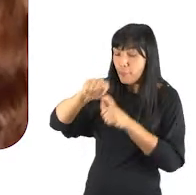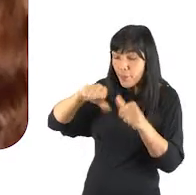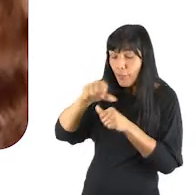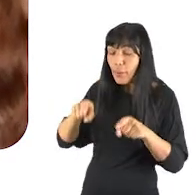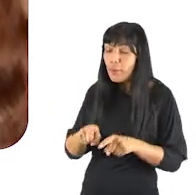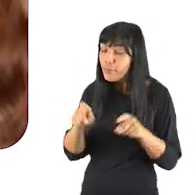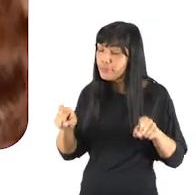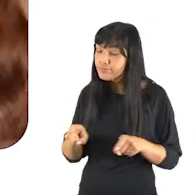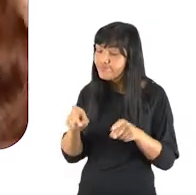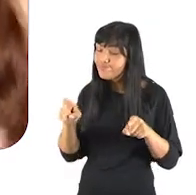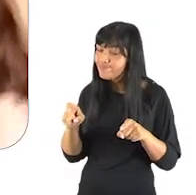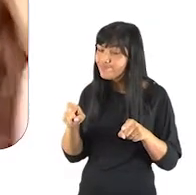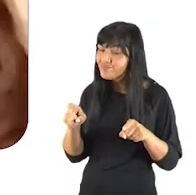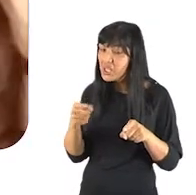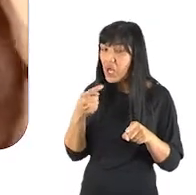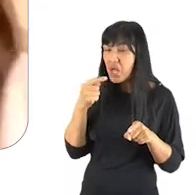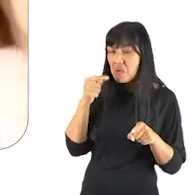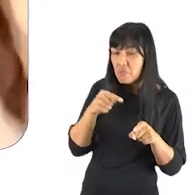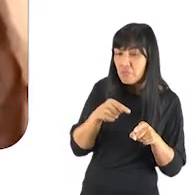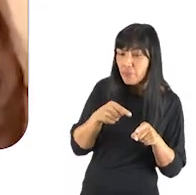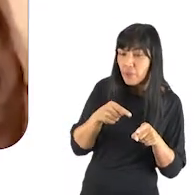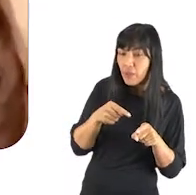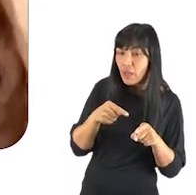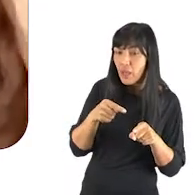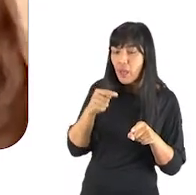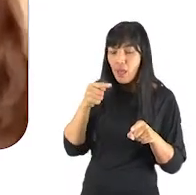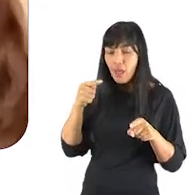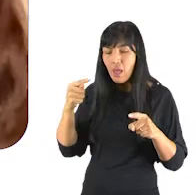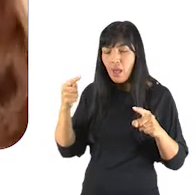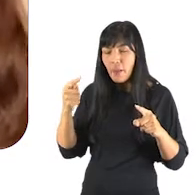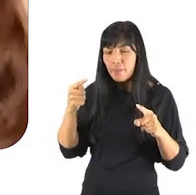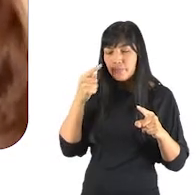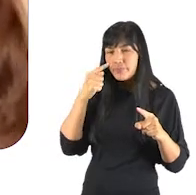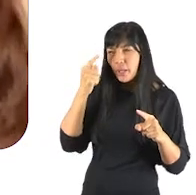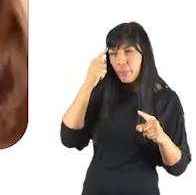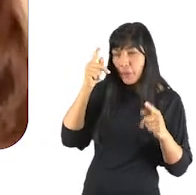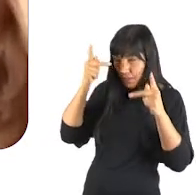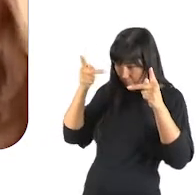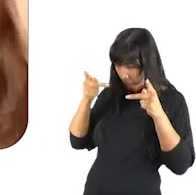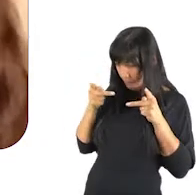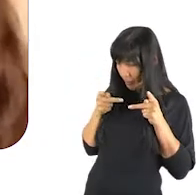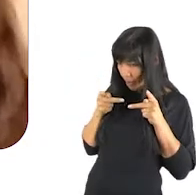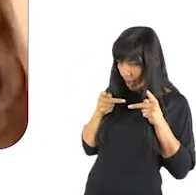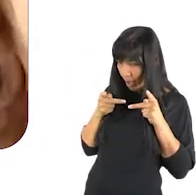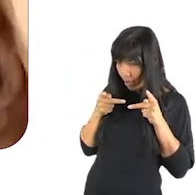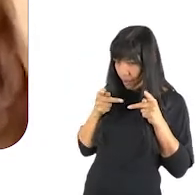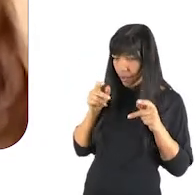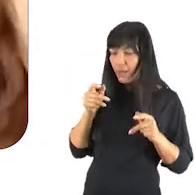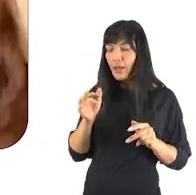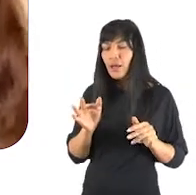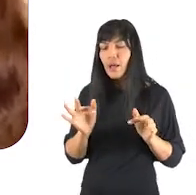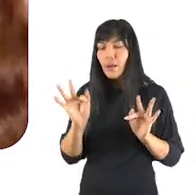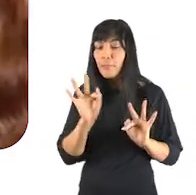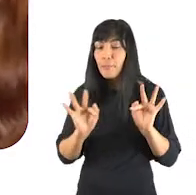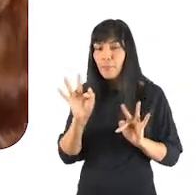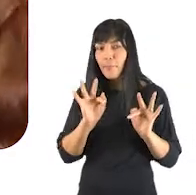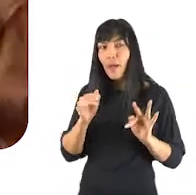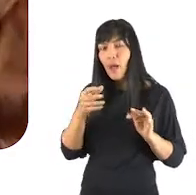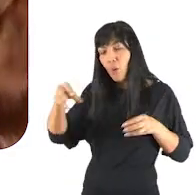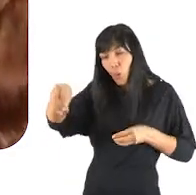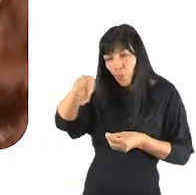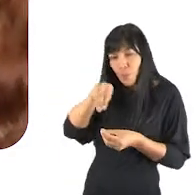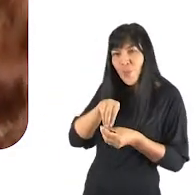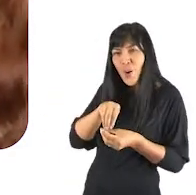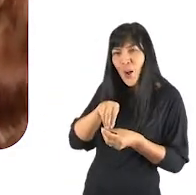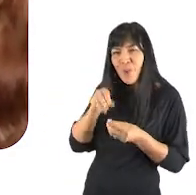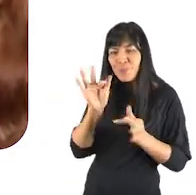transformação digital não como um fim em si mesmo, né? Não pensar na implantação da tecnologia ou a